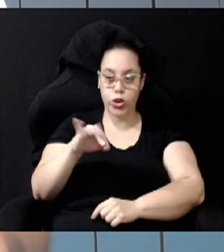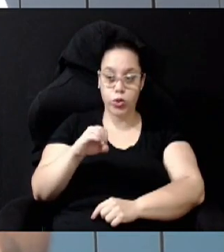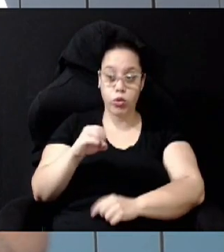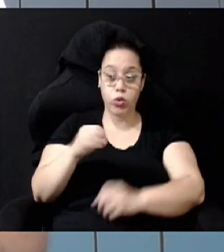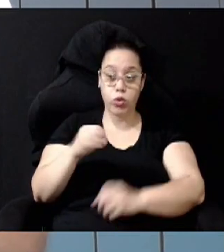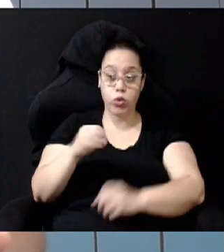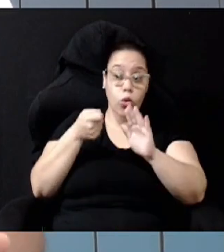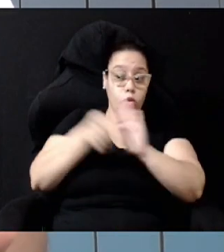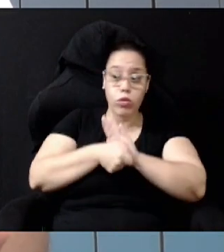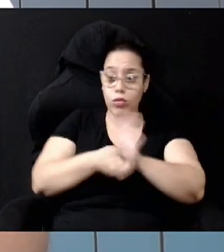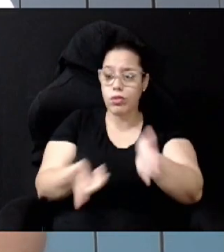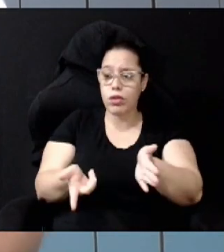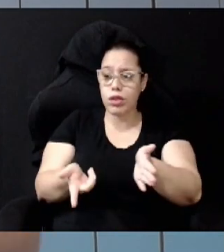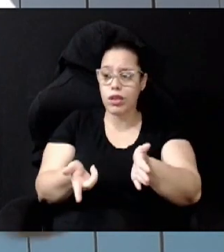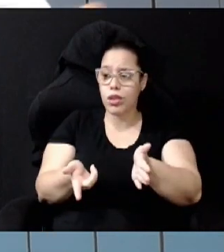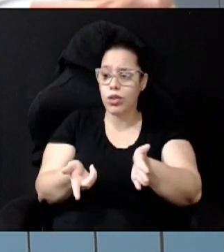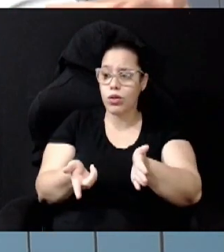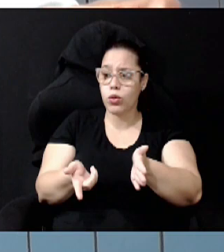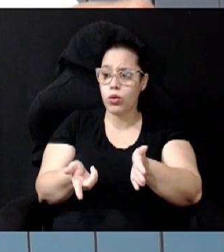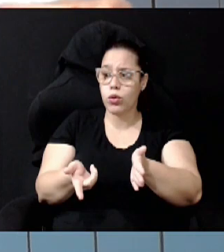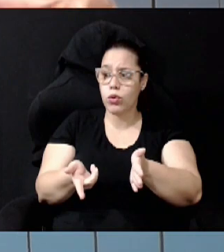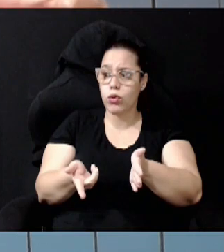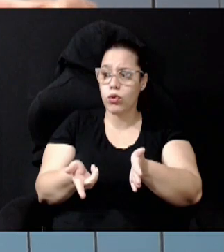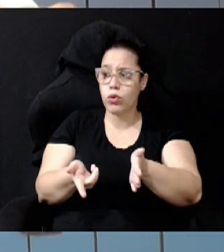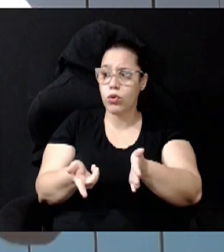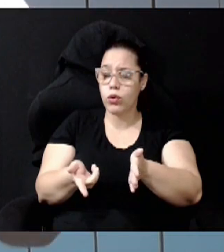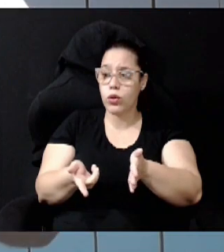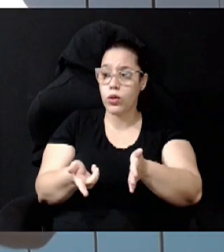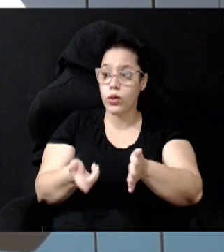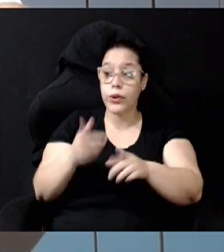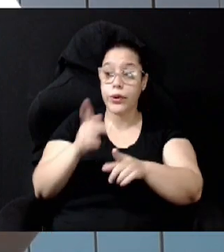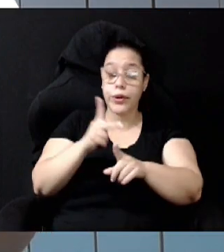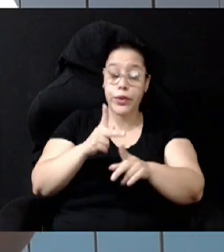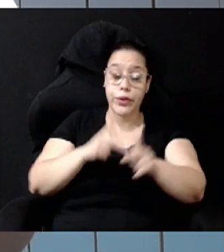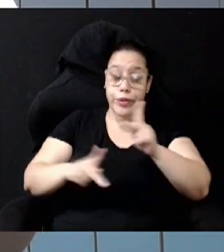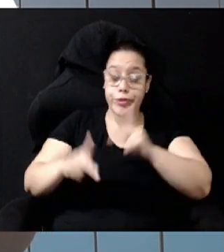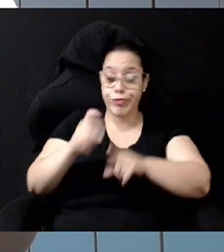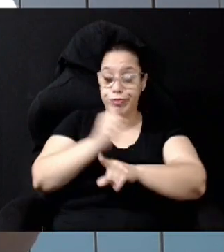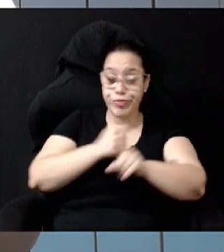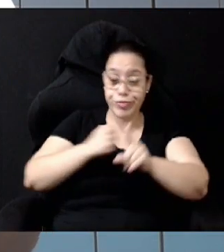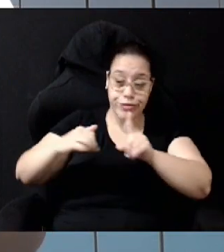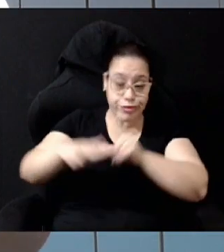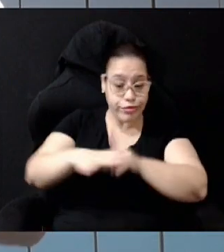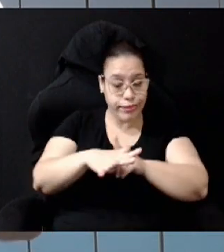recurso, né, para que venha e que a sociedade esteja